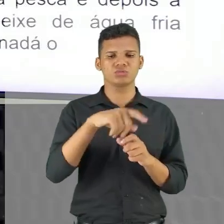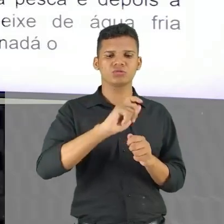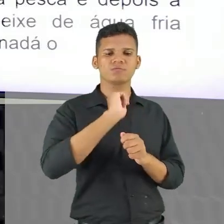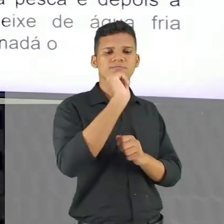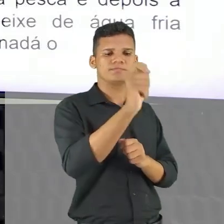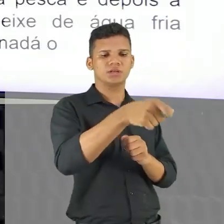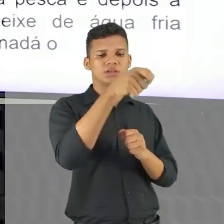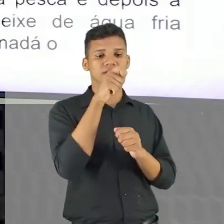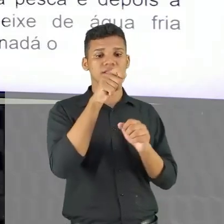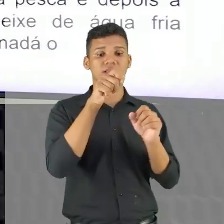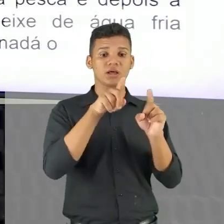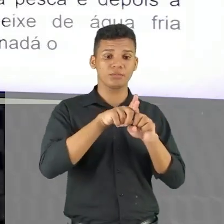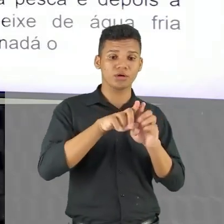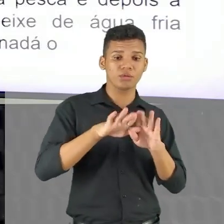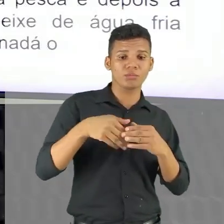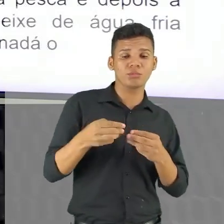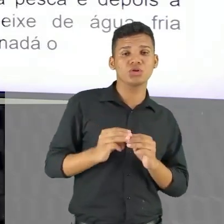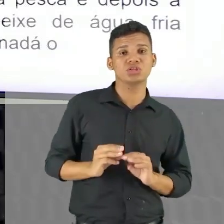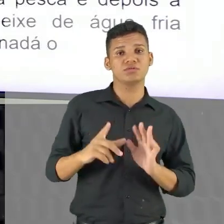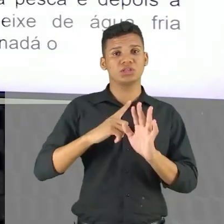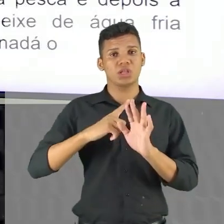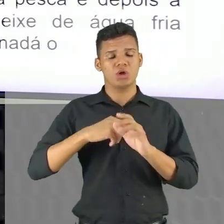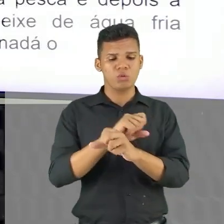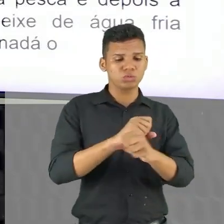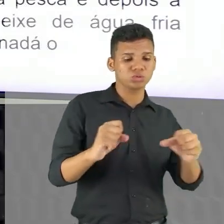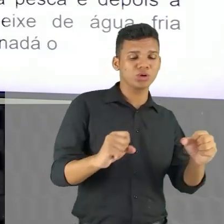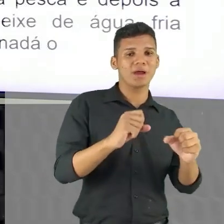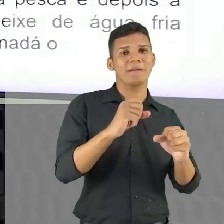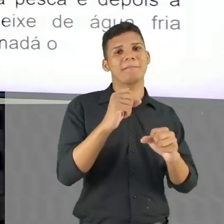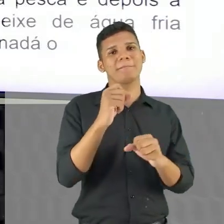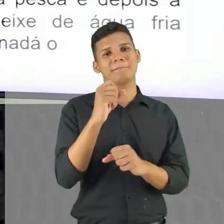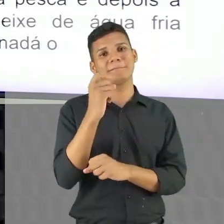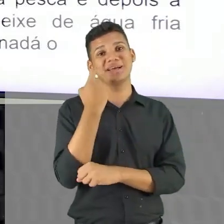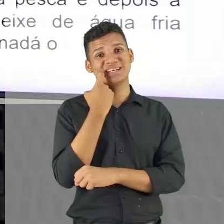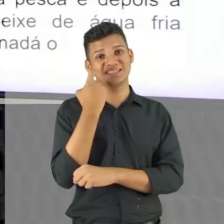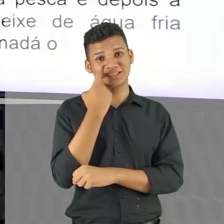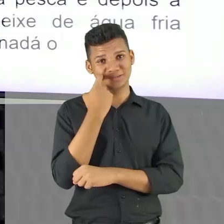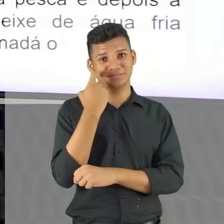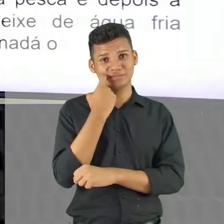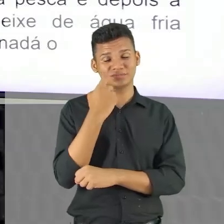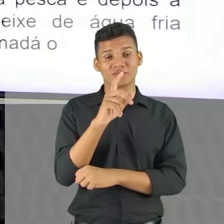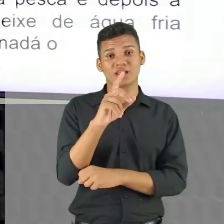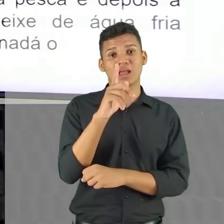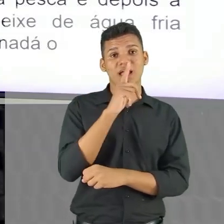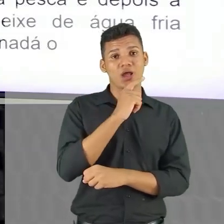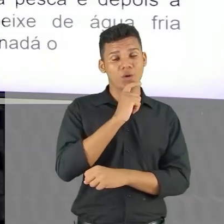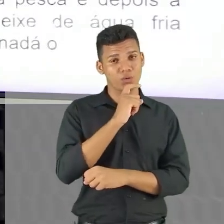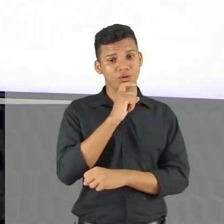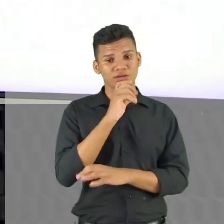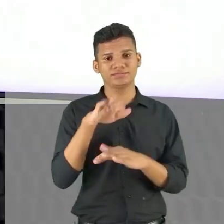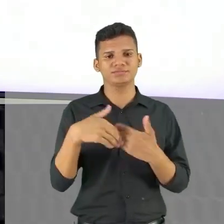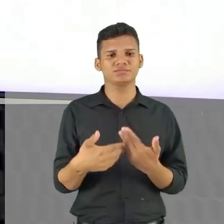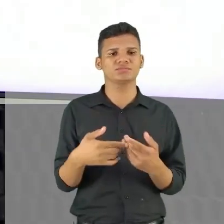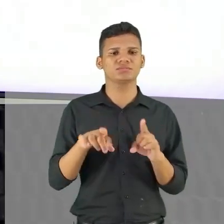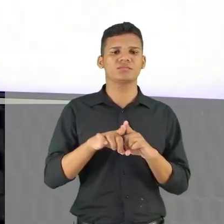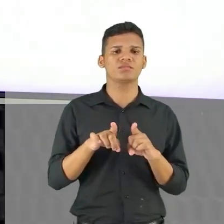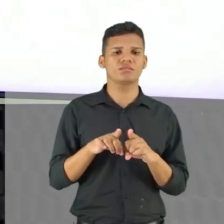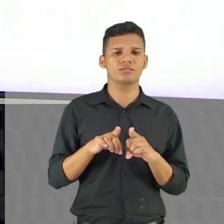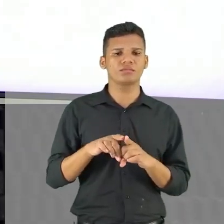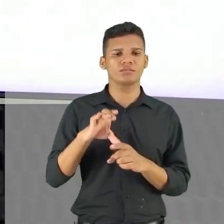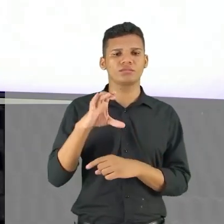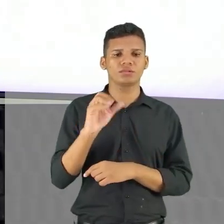a sobrepesca desse grande peixe de água fria levaram ao impensável. Ao Canadá,